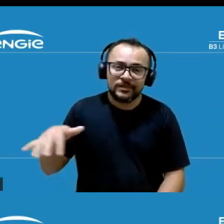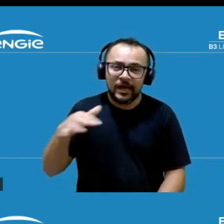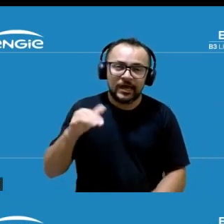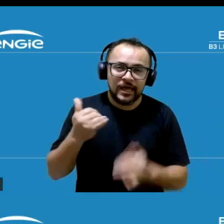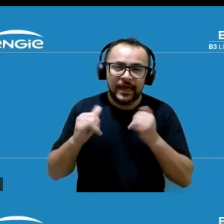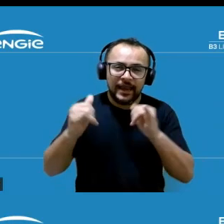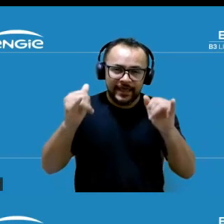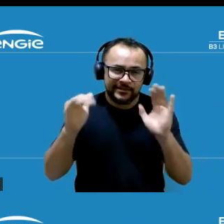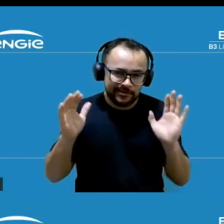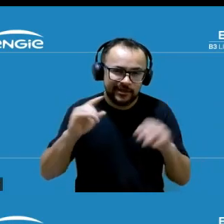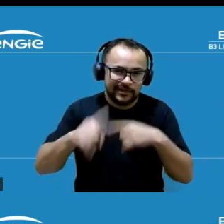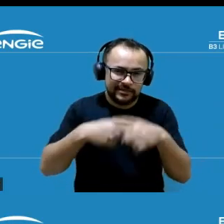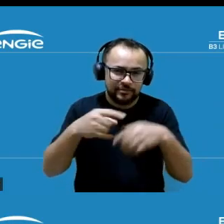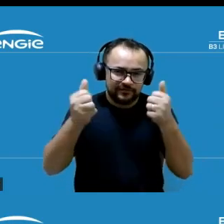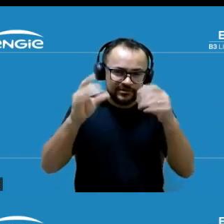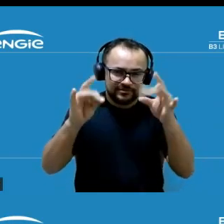falar um pouco mais sobre isso do que o ENEM.